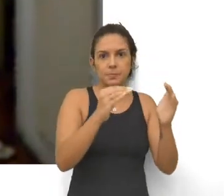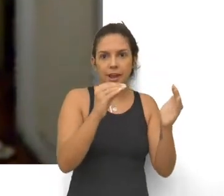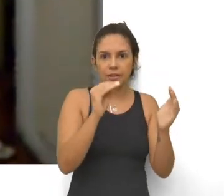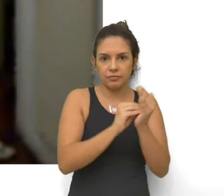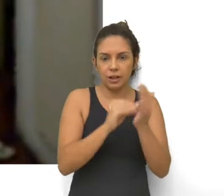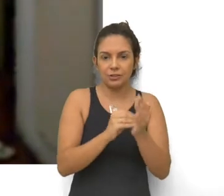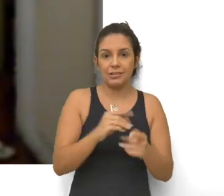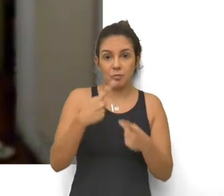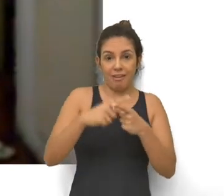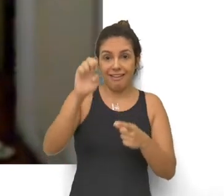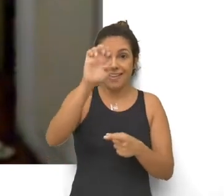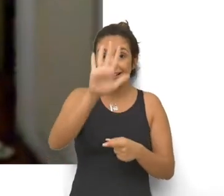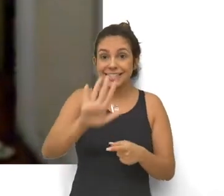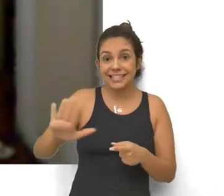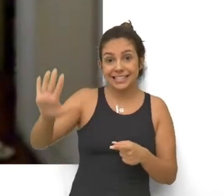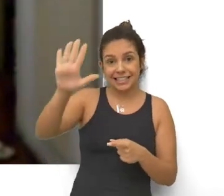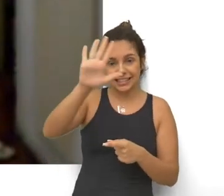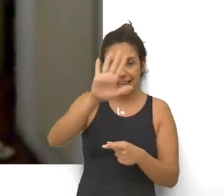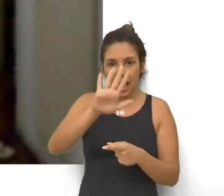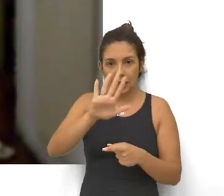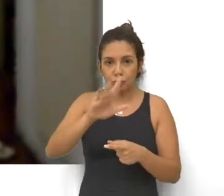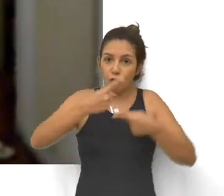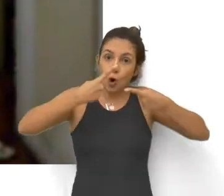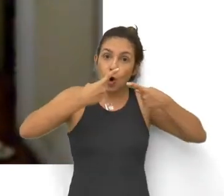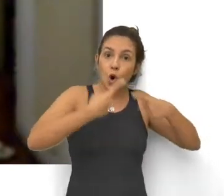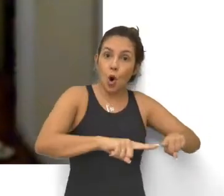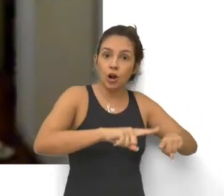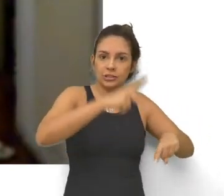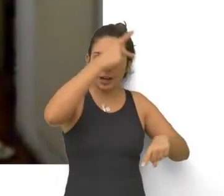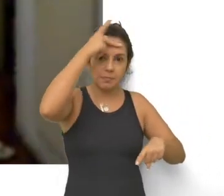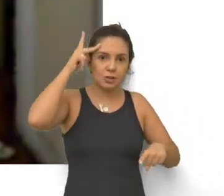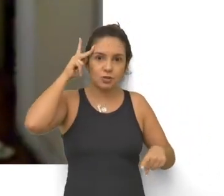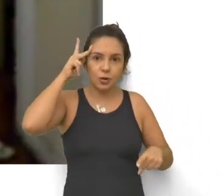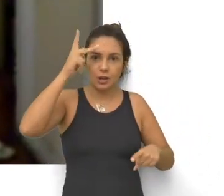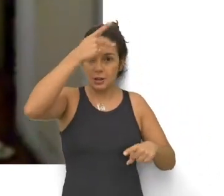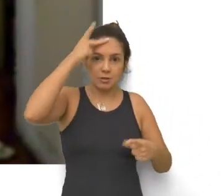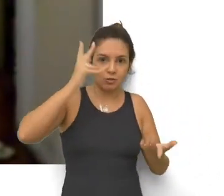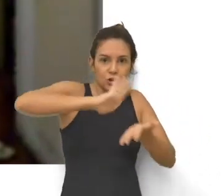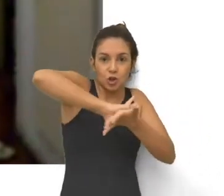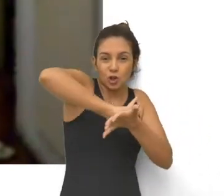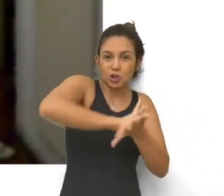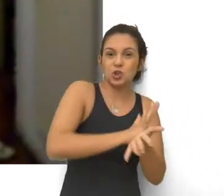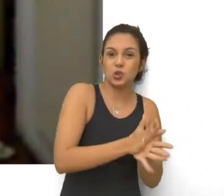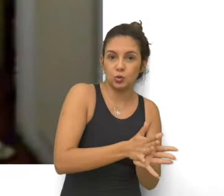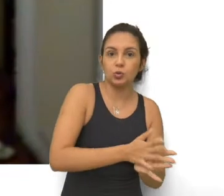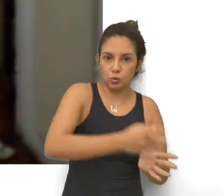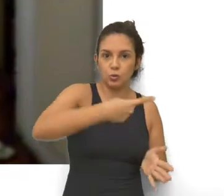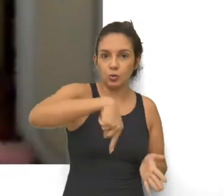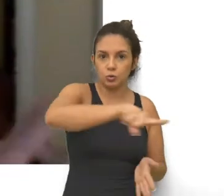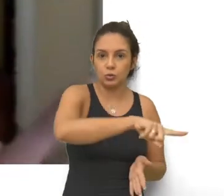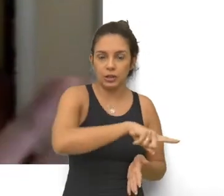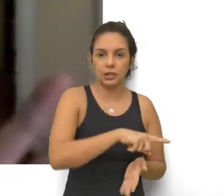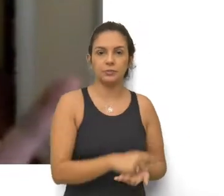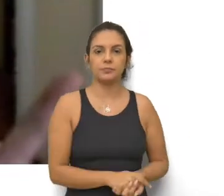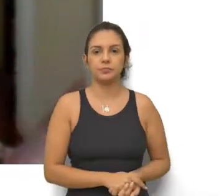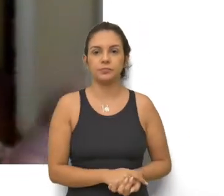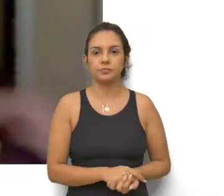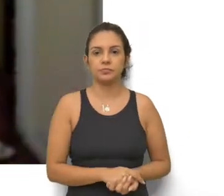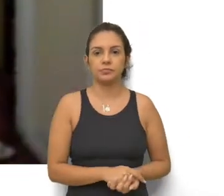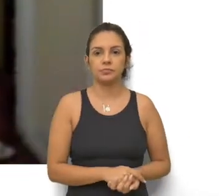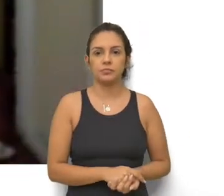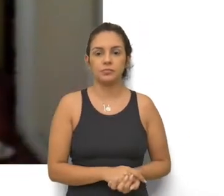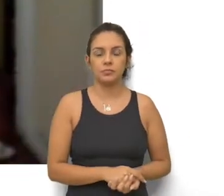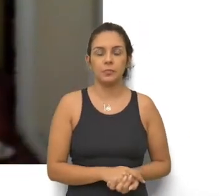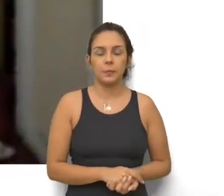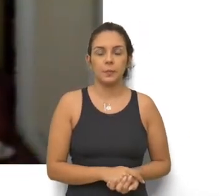um Estado com todo o seu aparato repressivo, torturando, matando e desaparecendo com corte. Então, são as piores formas de